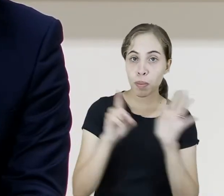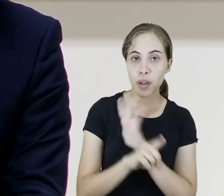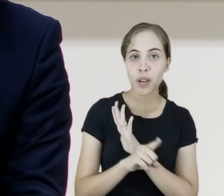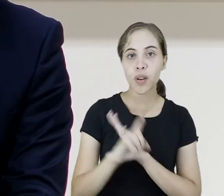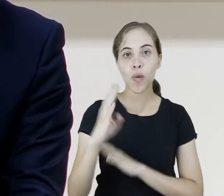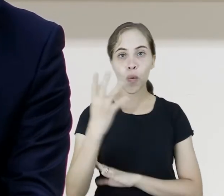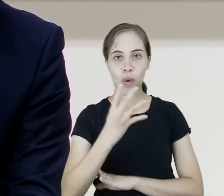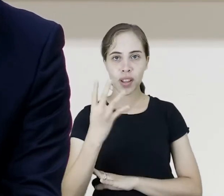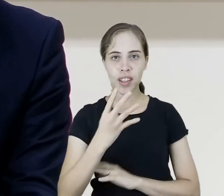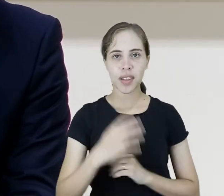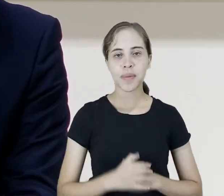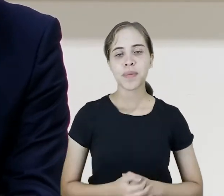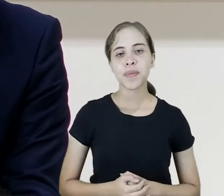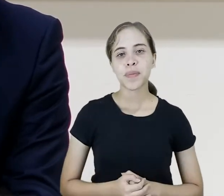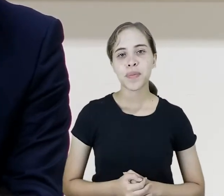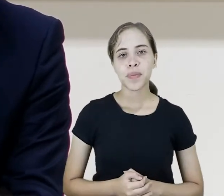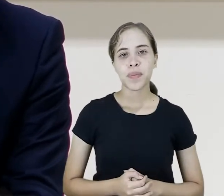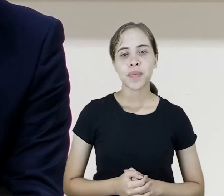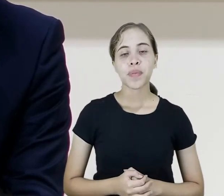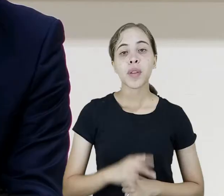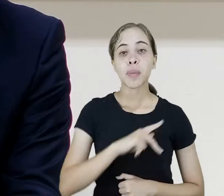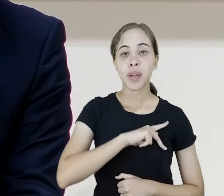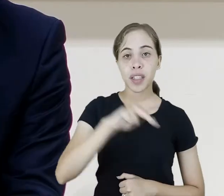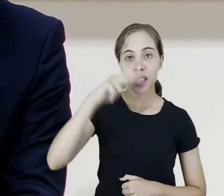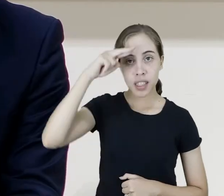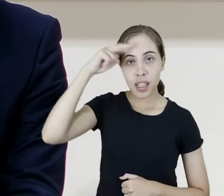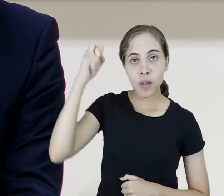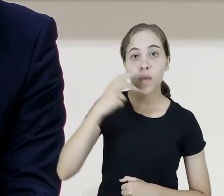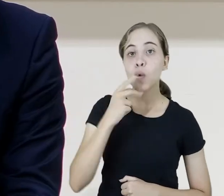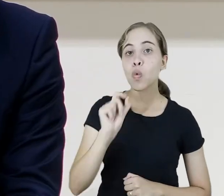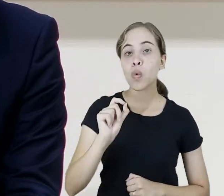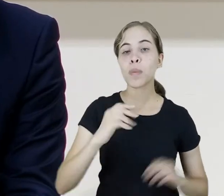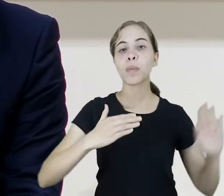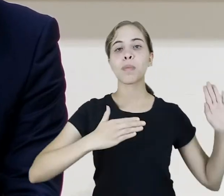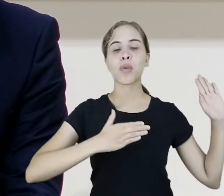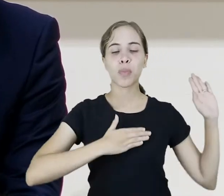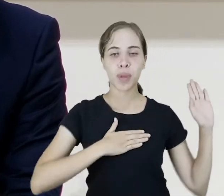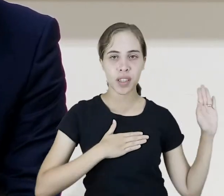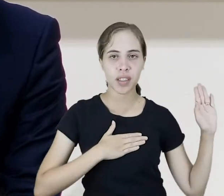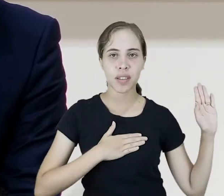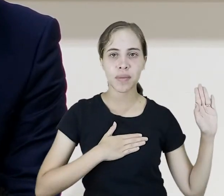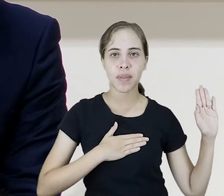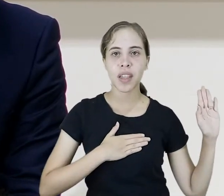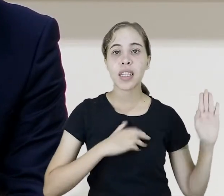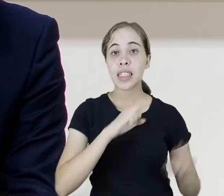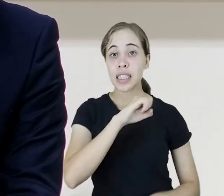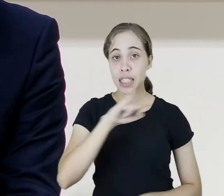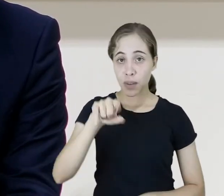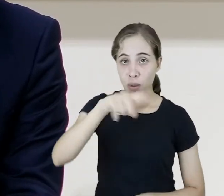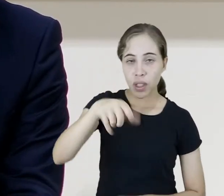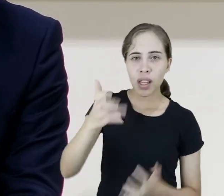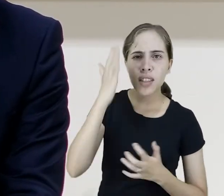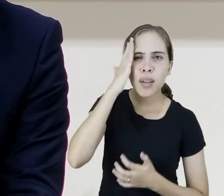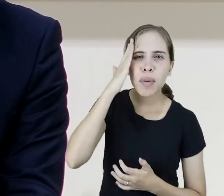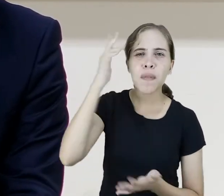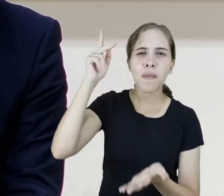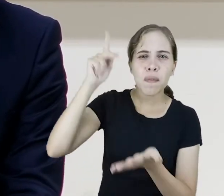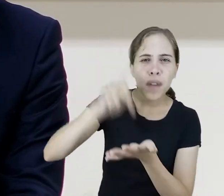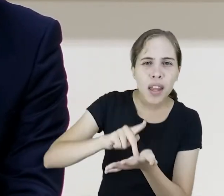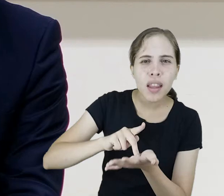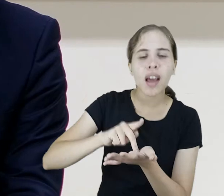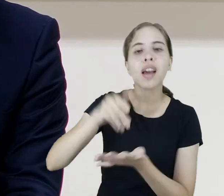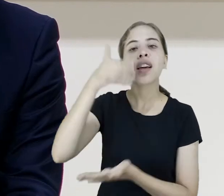quarta. O presidente Nelson prometeu Se quiserem saber a verdade sobre